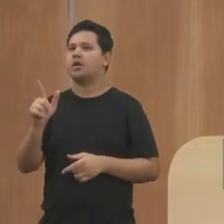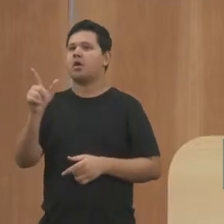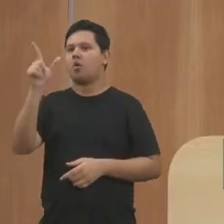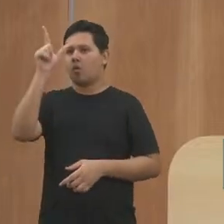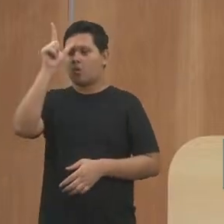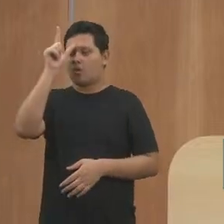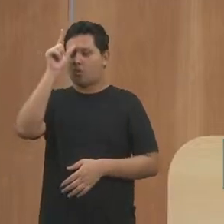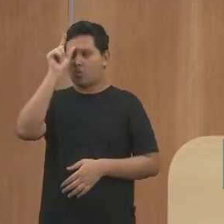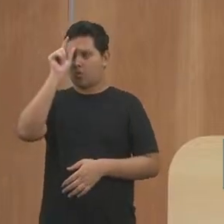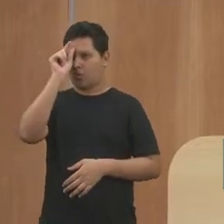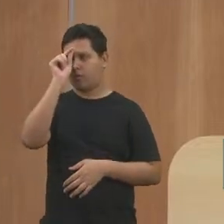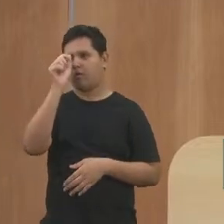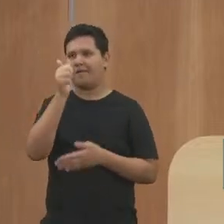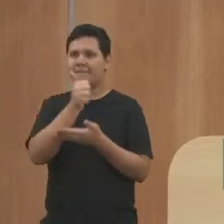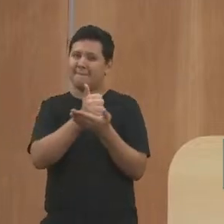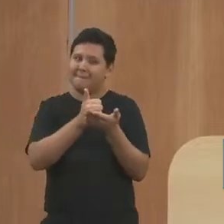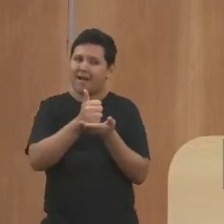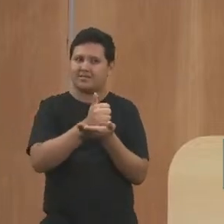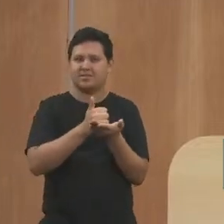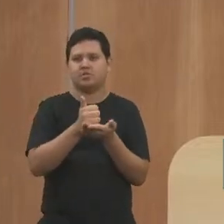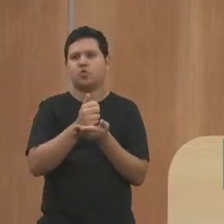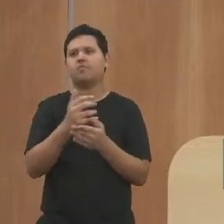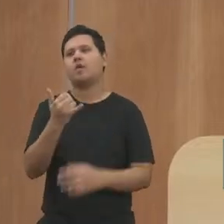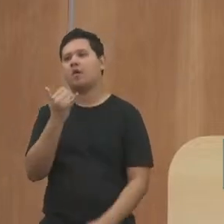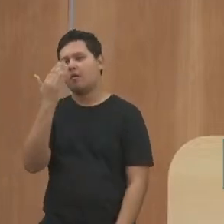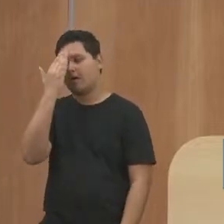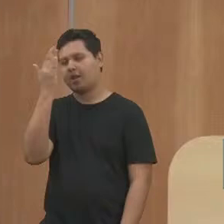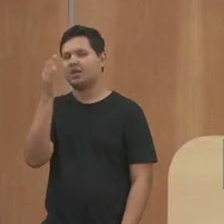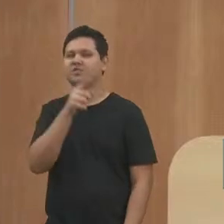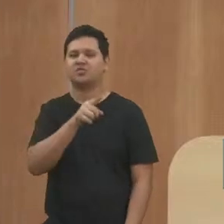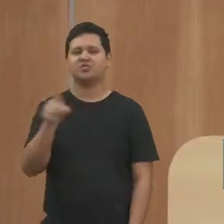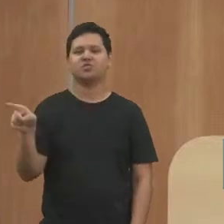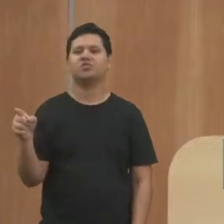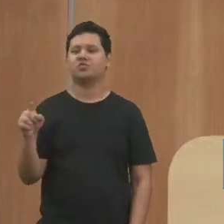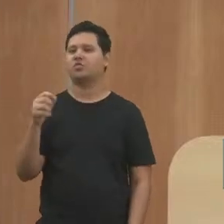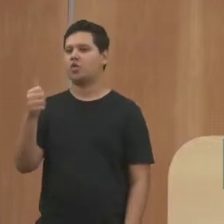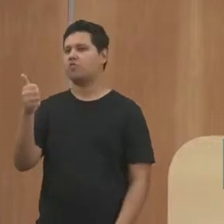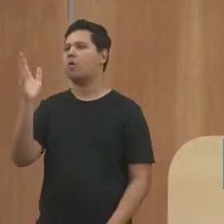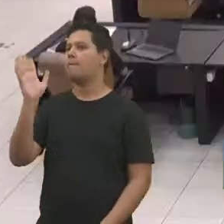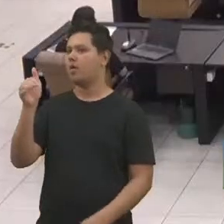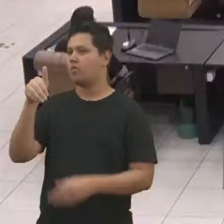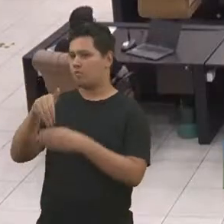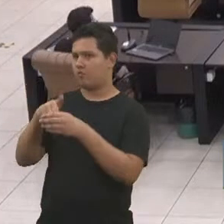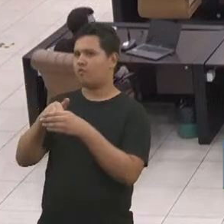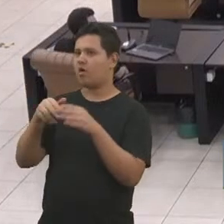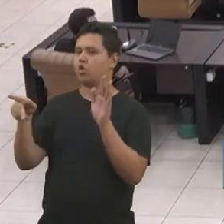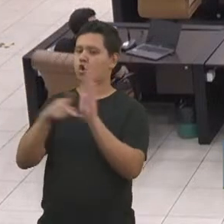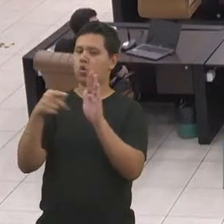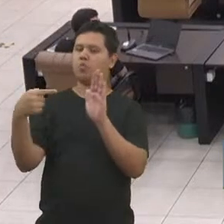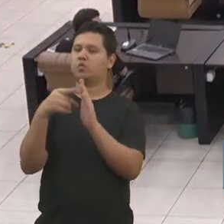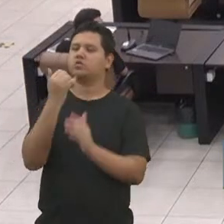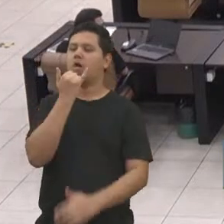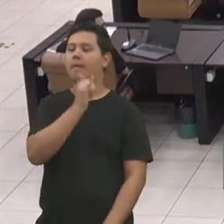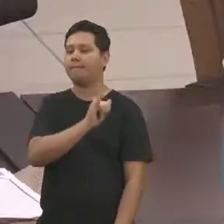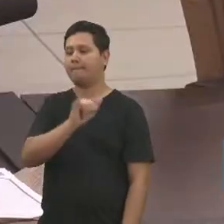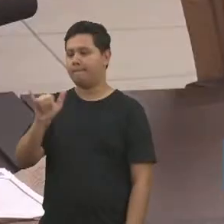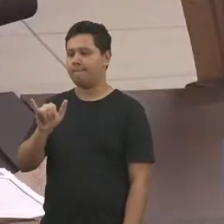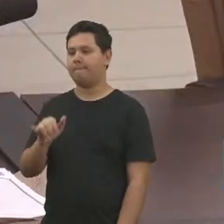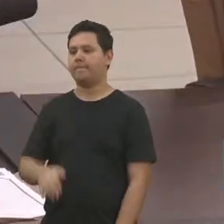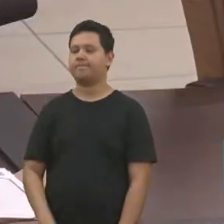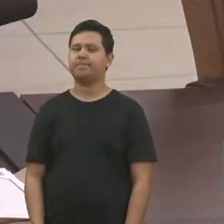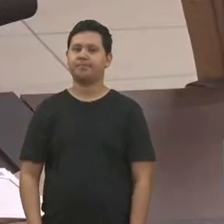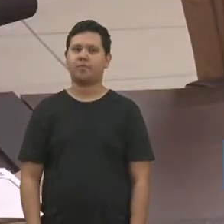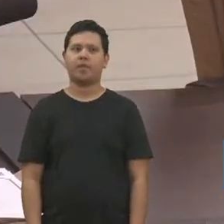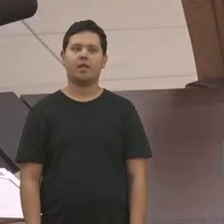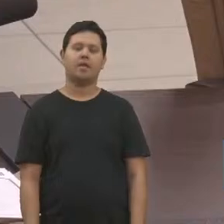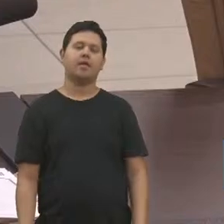necessidades essenciais. E eu agradeço de novo aos vereadores por terem votado a anistia. Sim, eu acho que é uma ação que ajuda